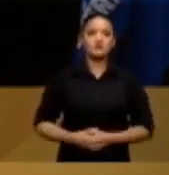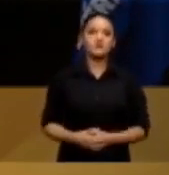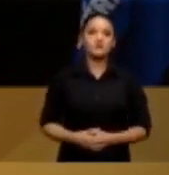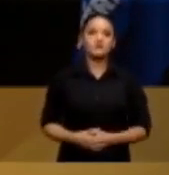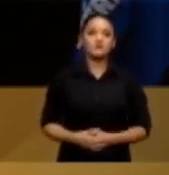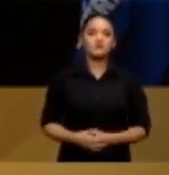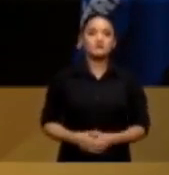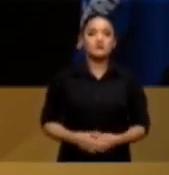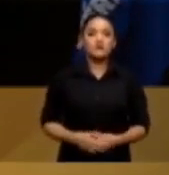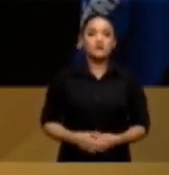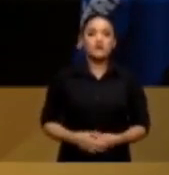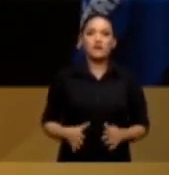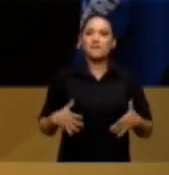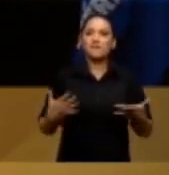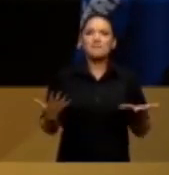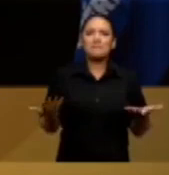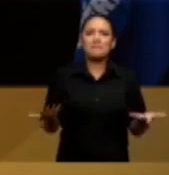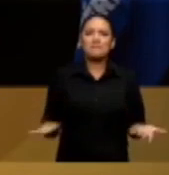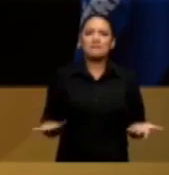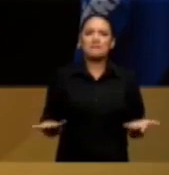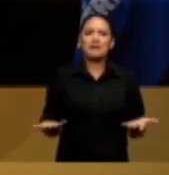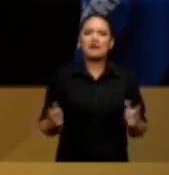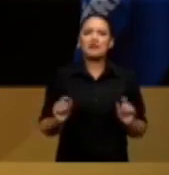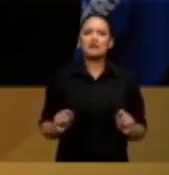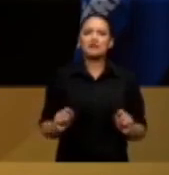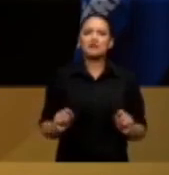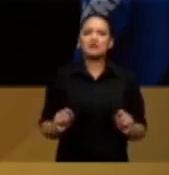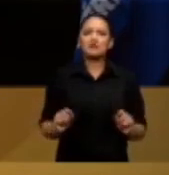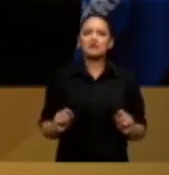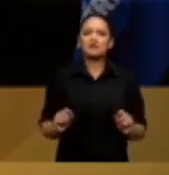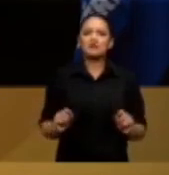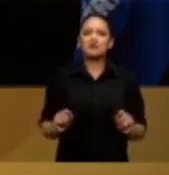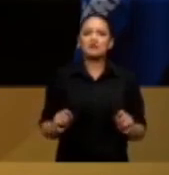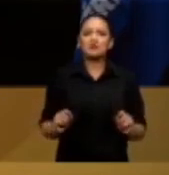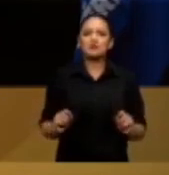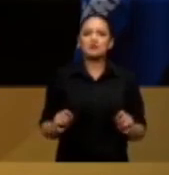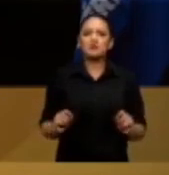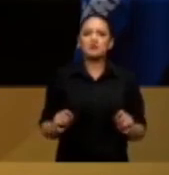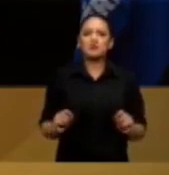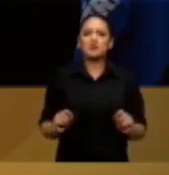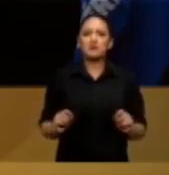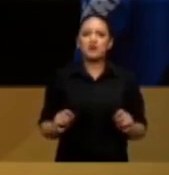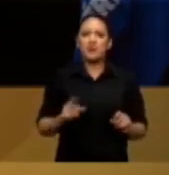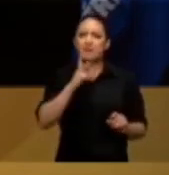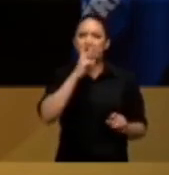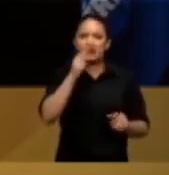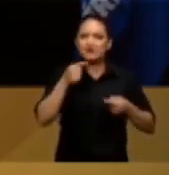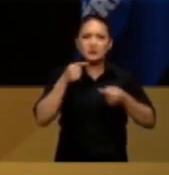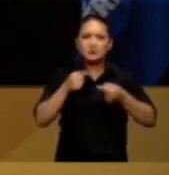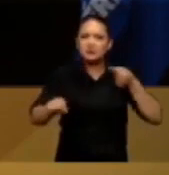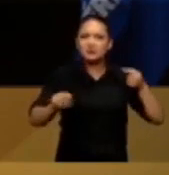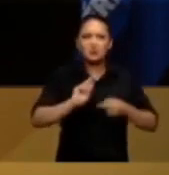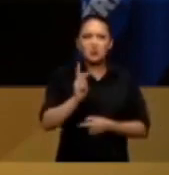certo é que não parece cabível, em termos de preliminar, o cabimento no